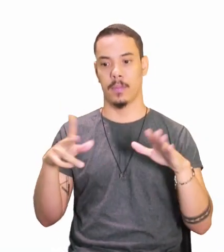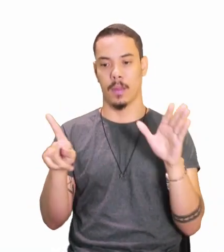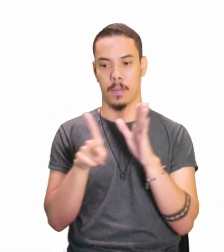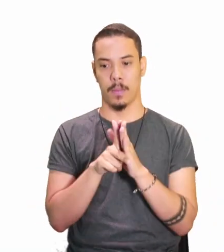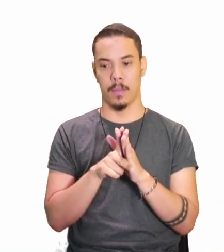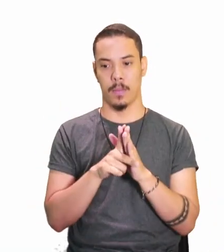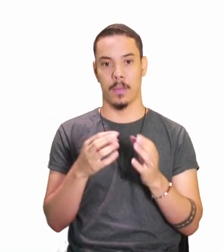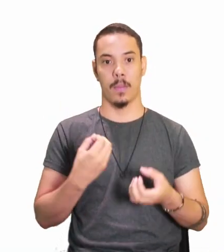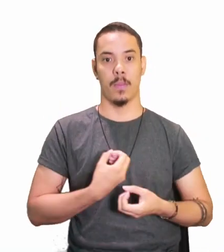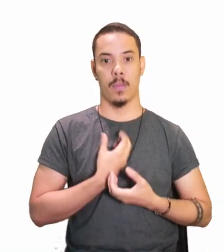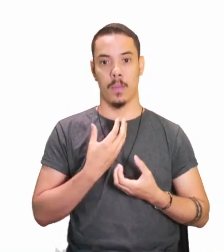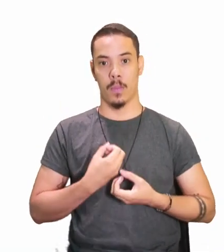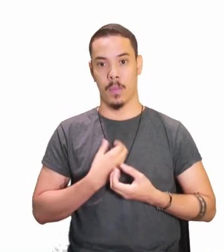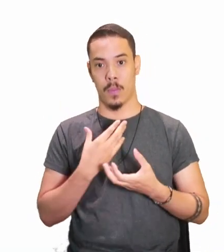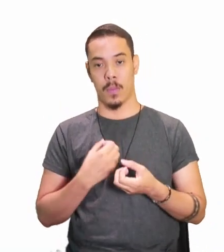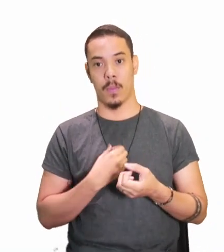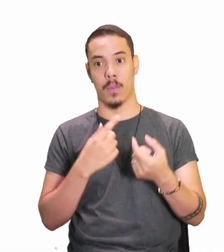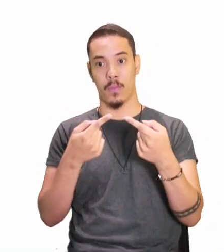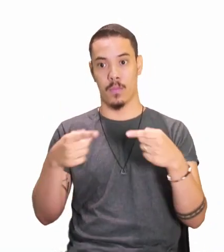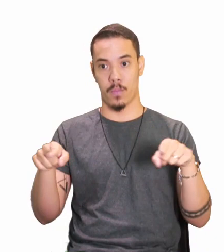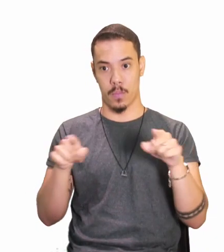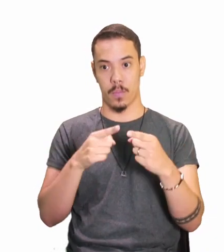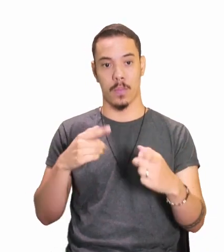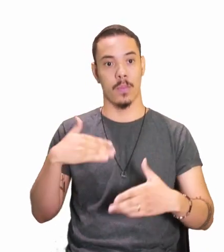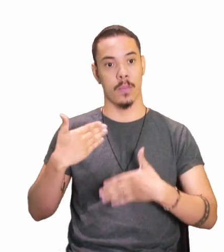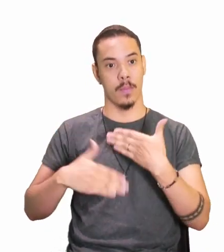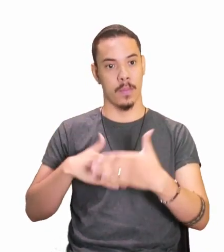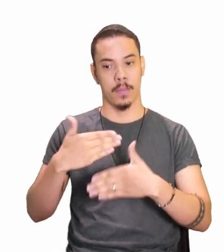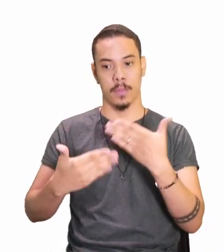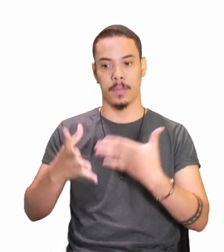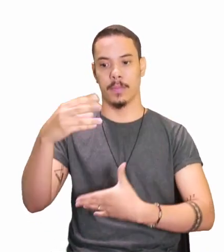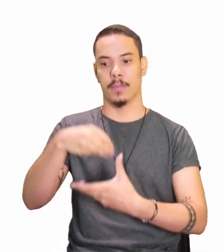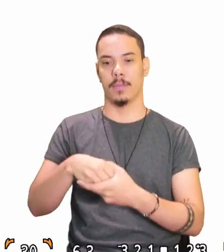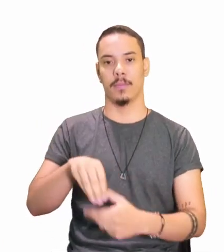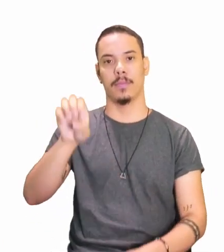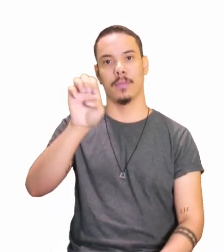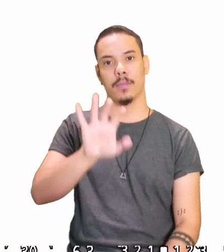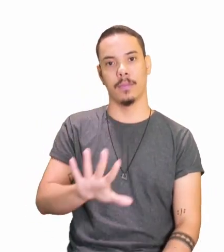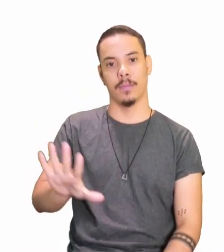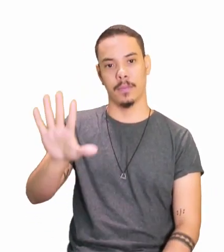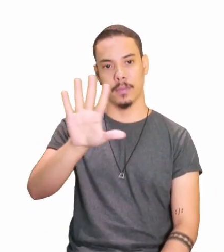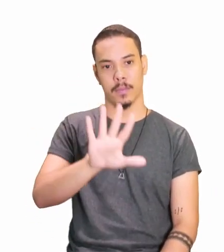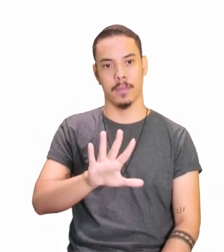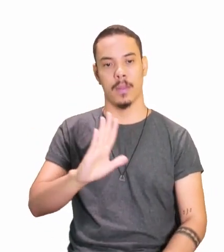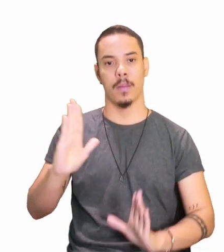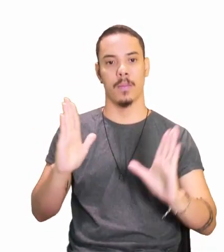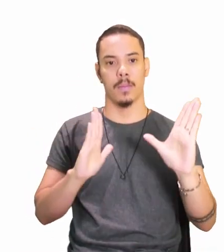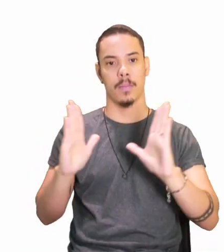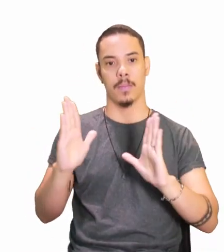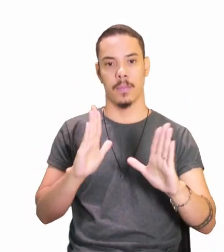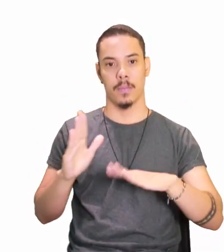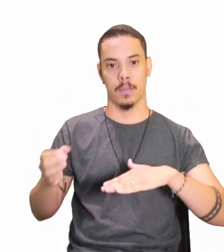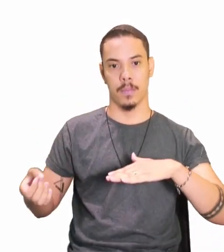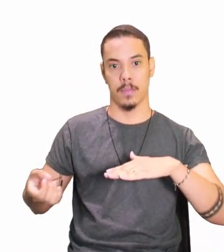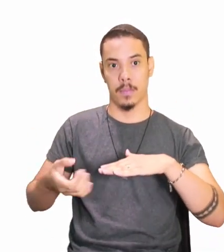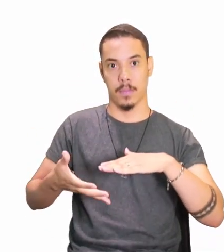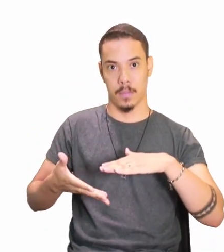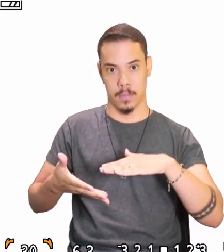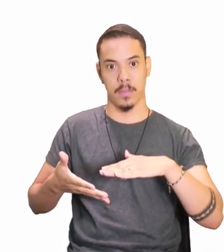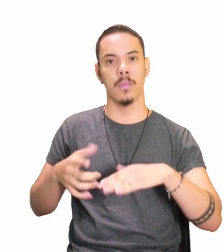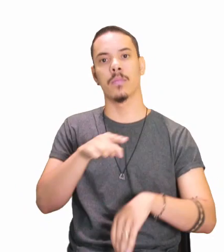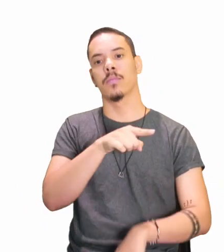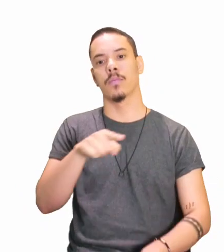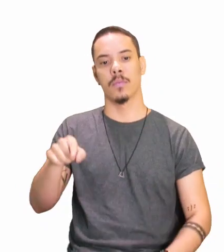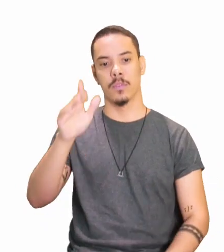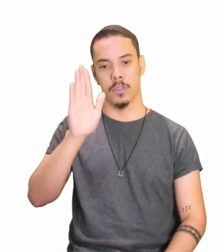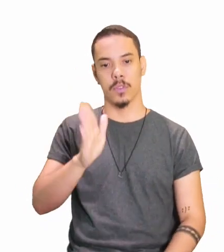poético, musical, que se desenvolveu na Europa, no período medieval. Já